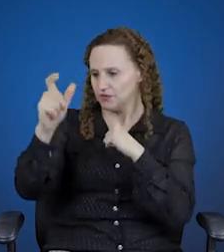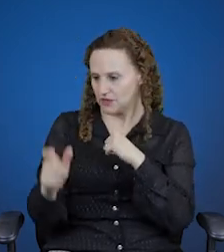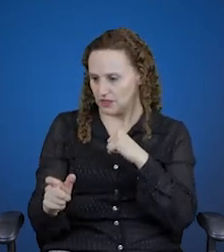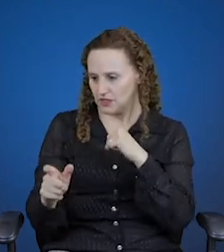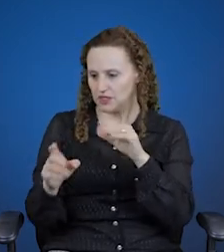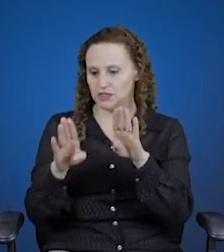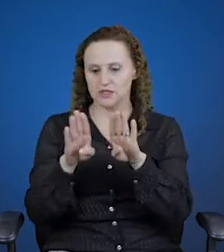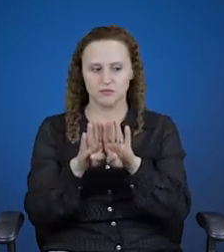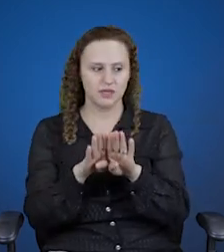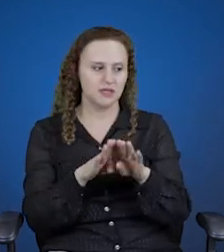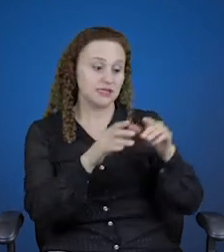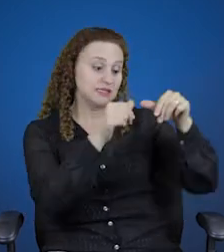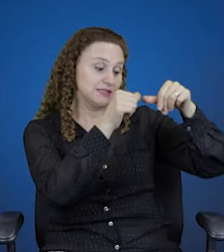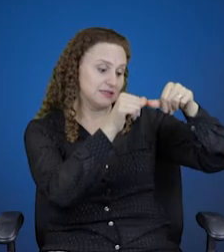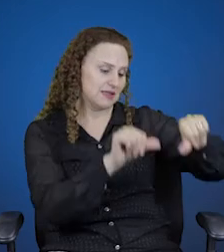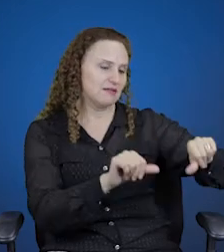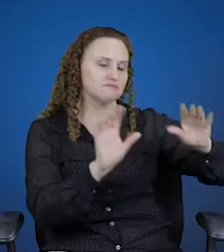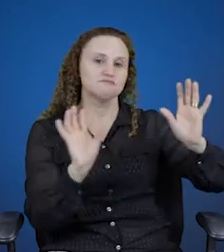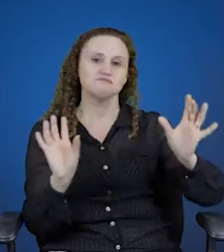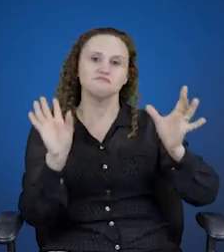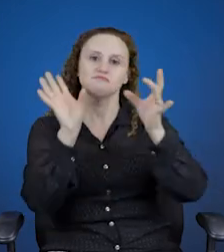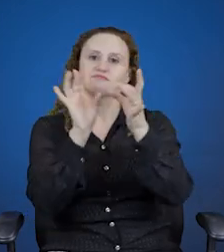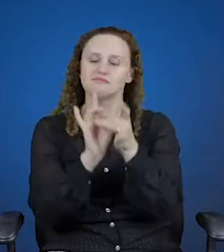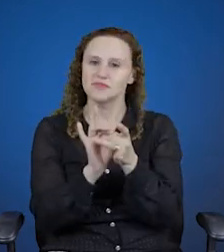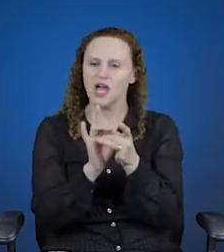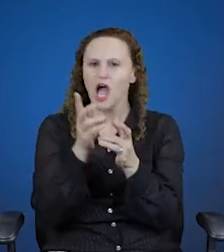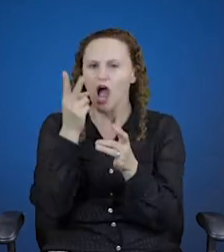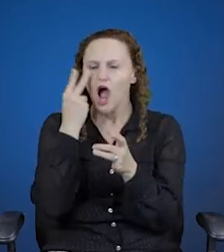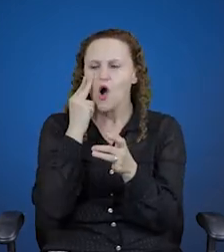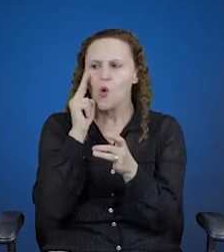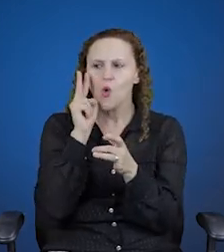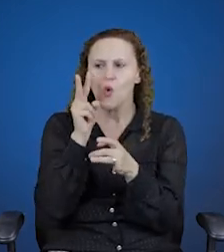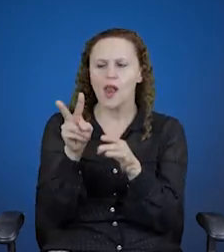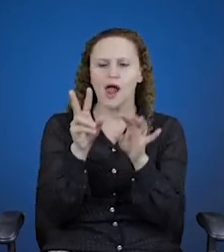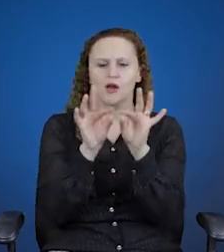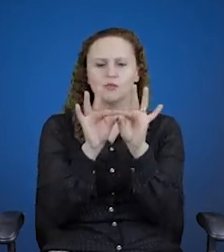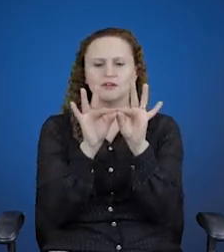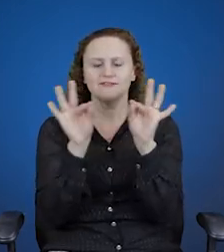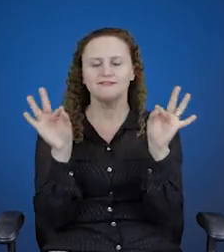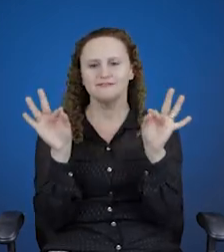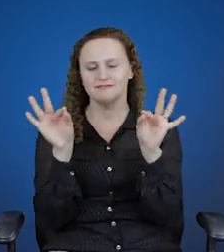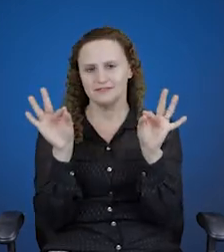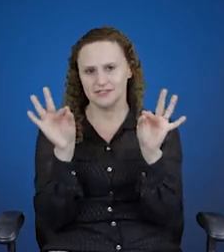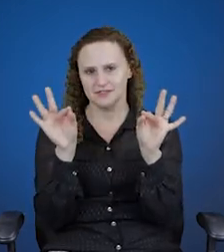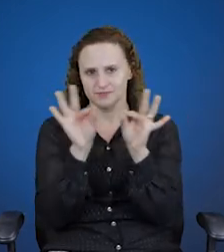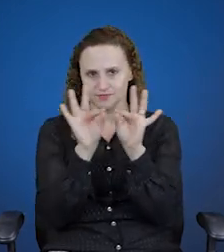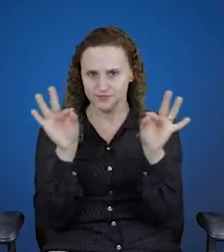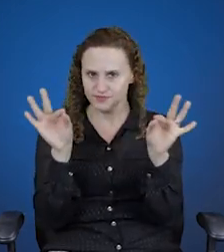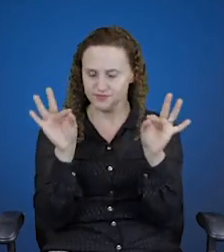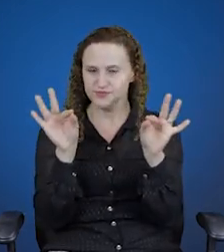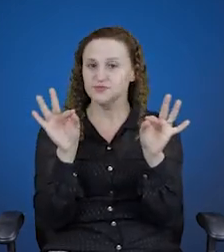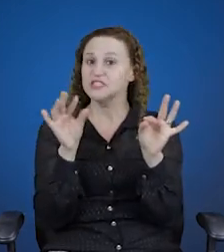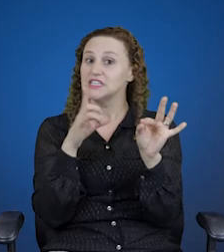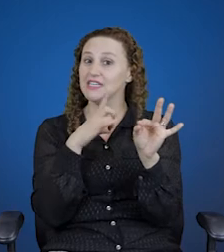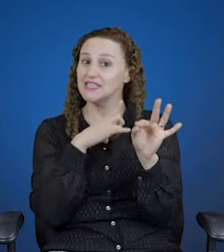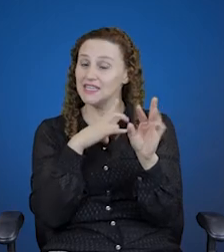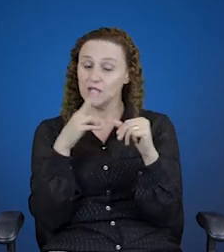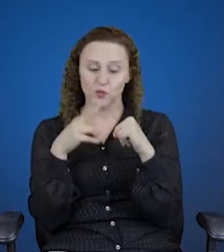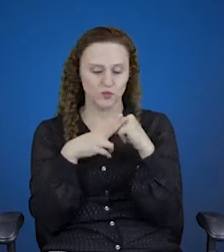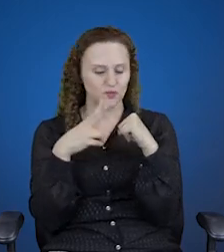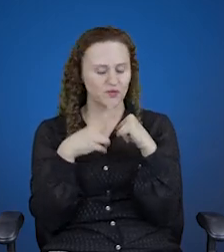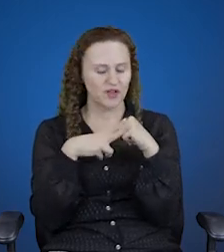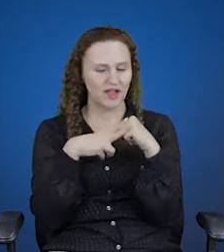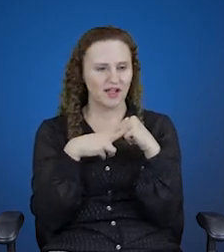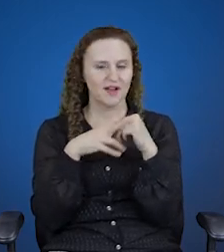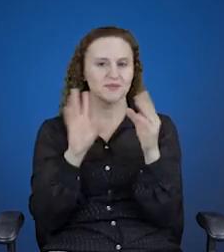e estar de ligação então ao visualizar uma frase que tenha e perceber